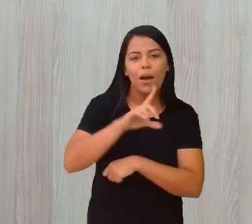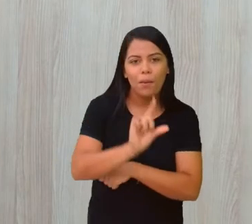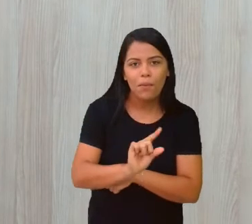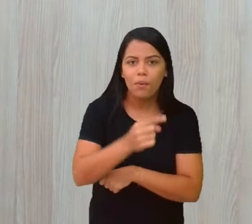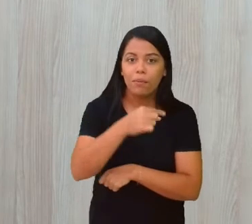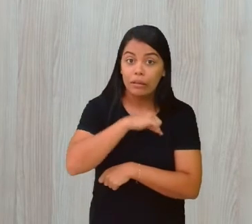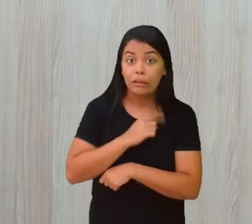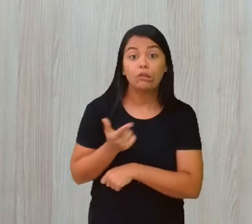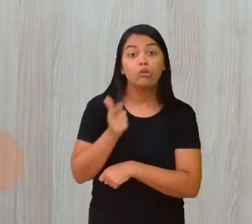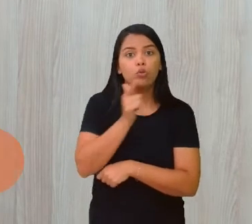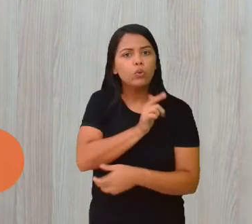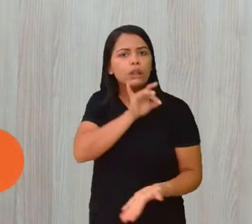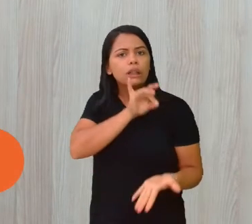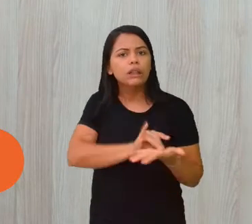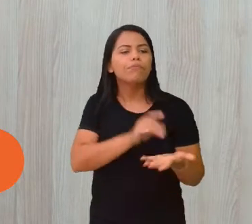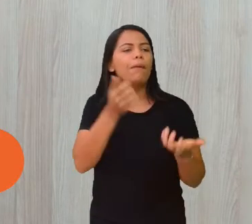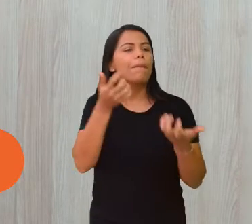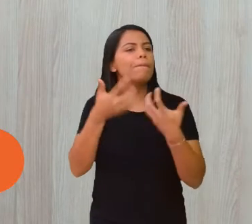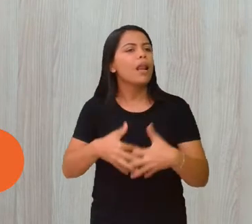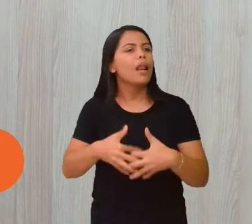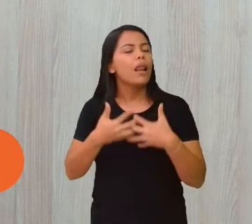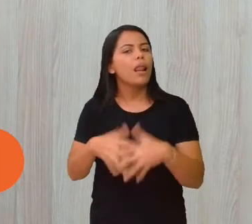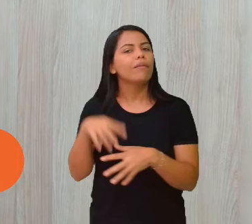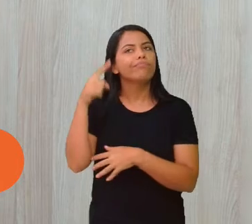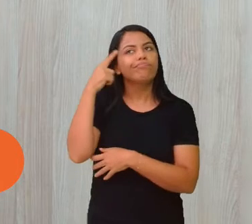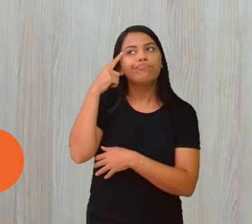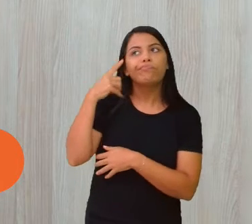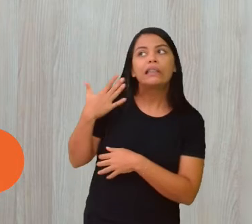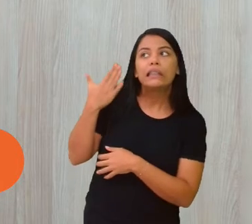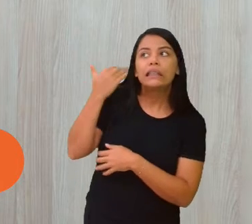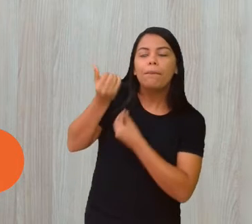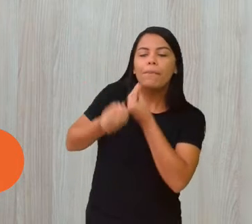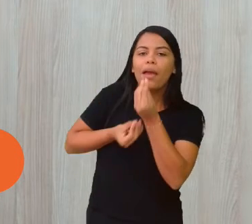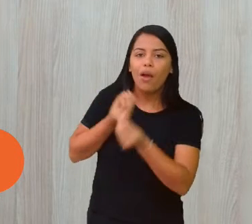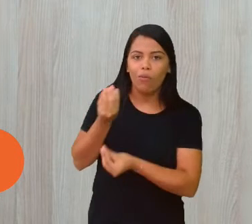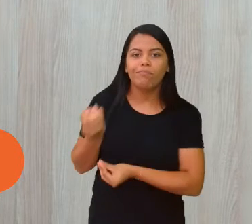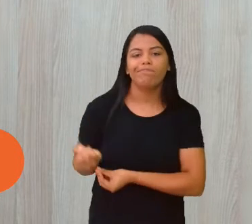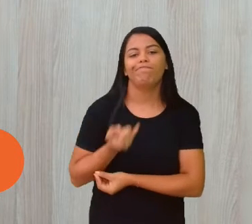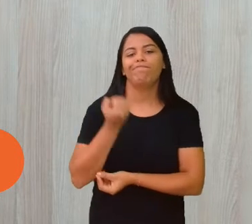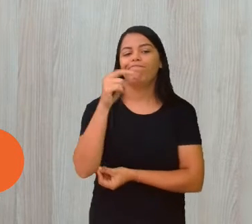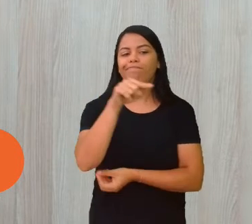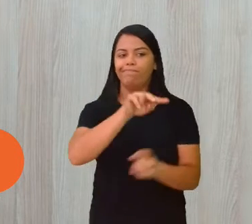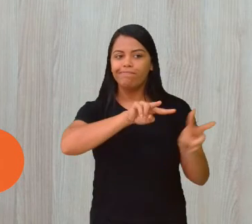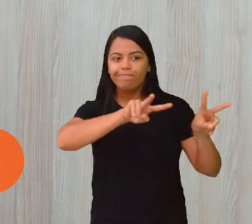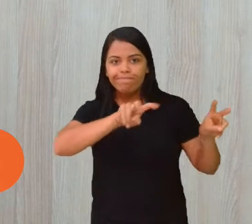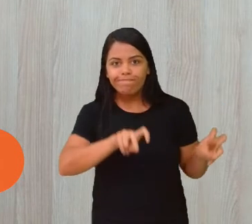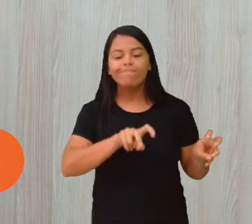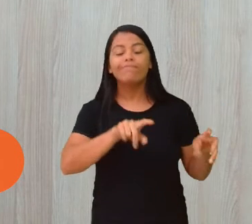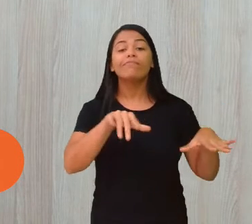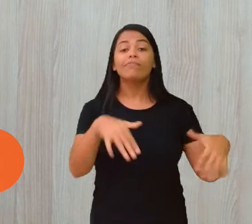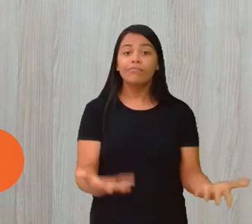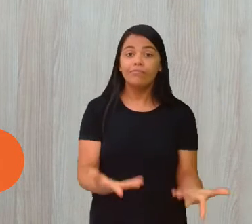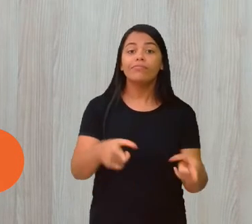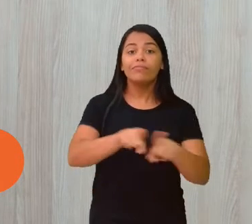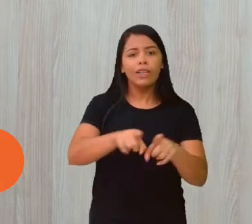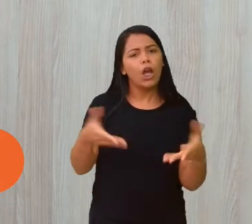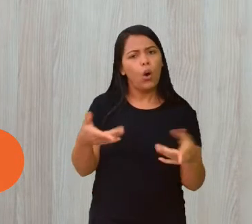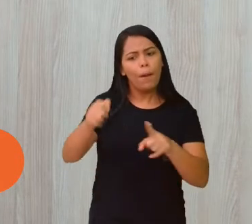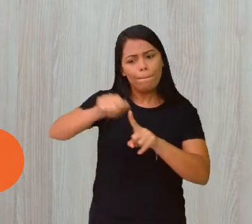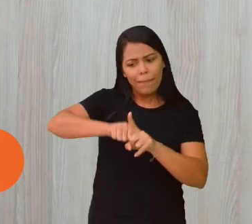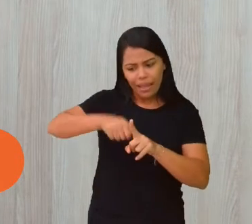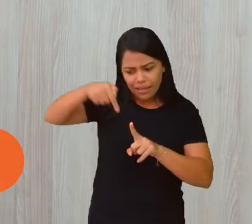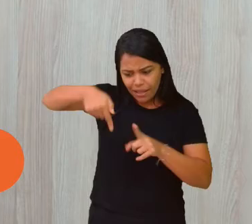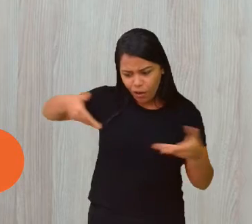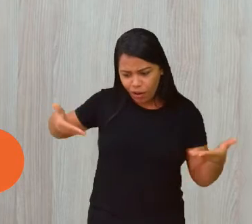gente possa, de fato, refletir, saber a importância de trabalhar esses temas, e ainda mais nesse mês que a gente